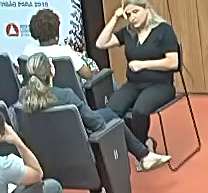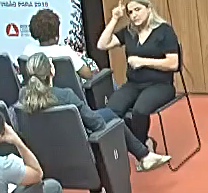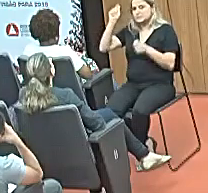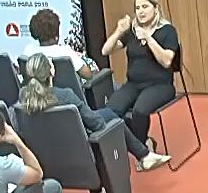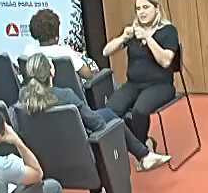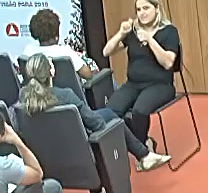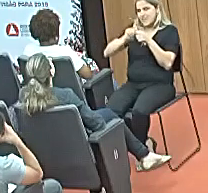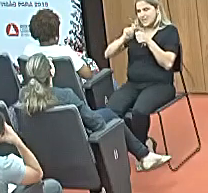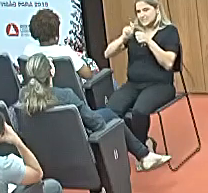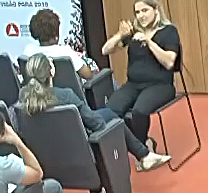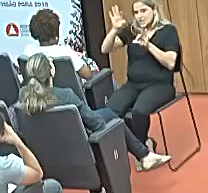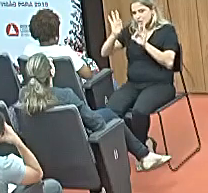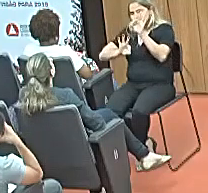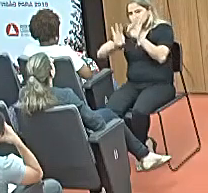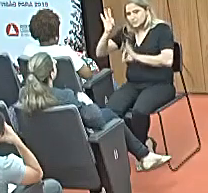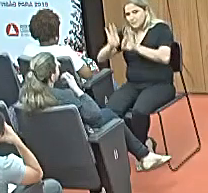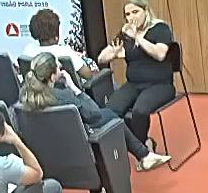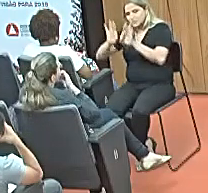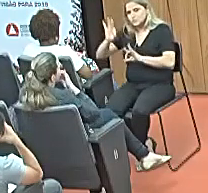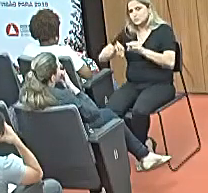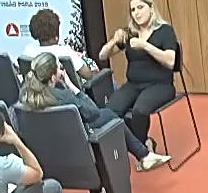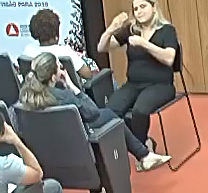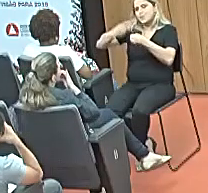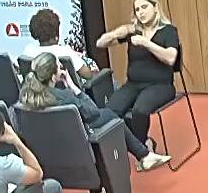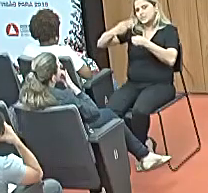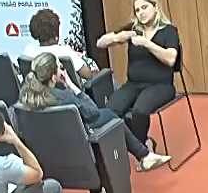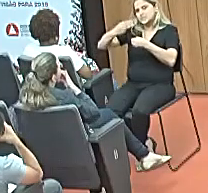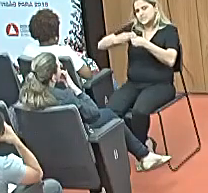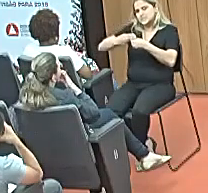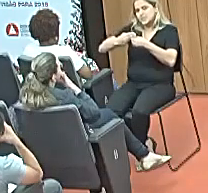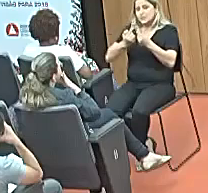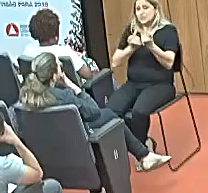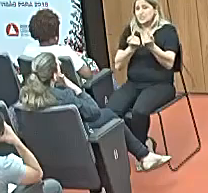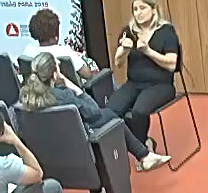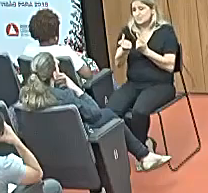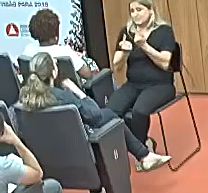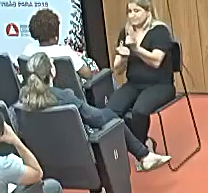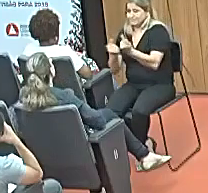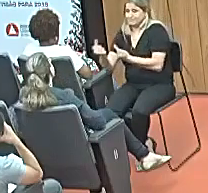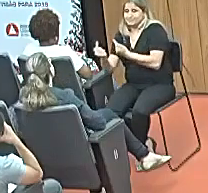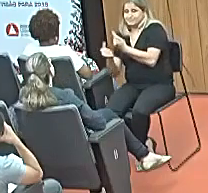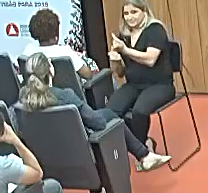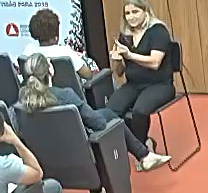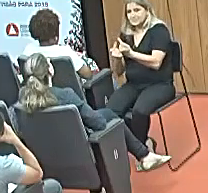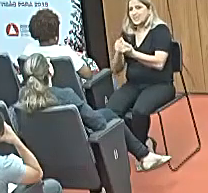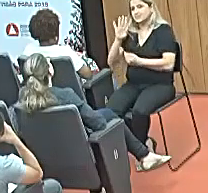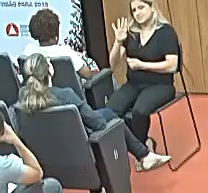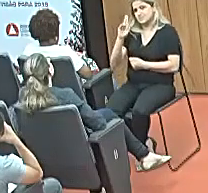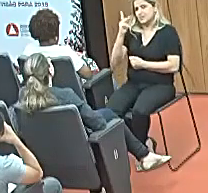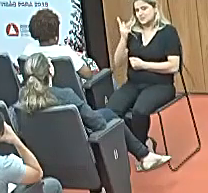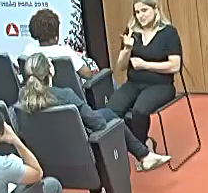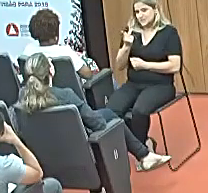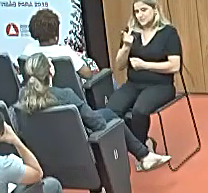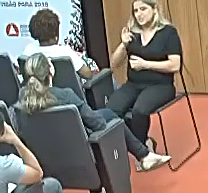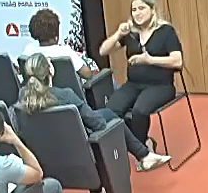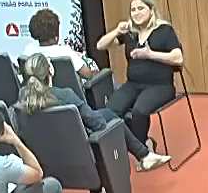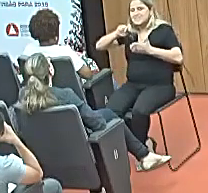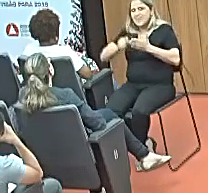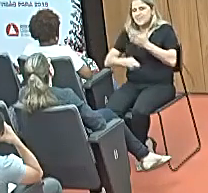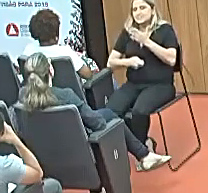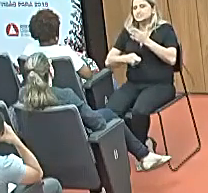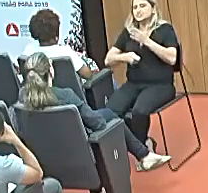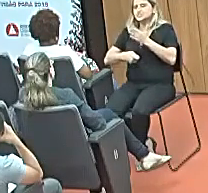dos planos municipais de mobilidade urbana e garante a conclusão